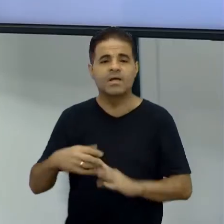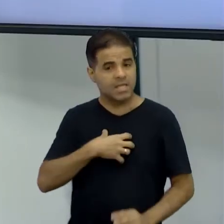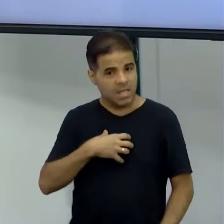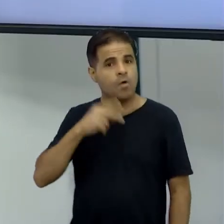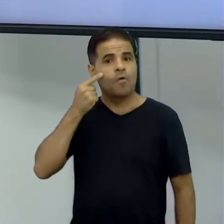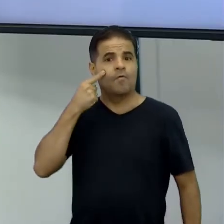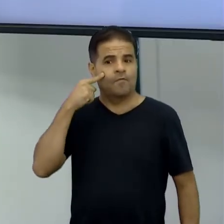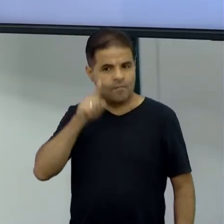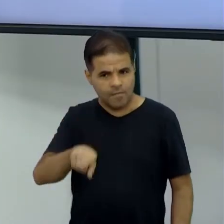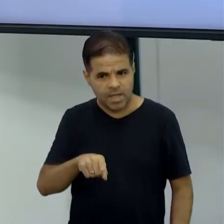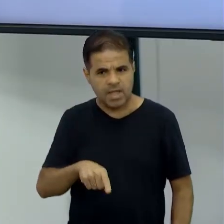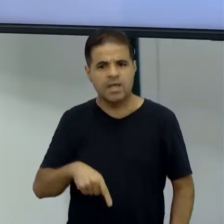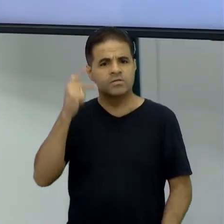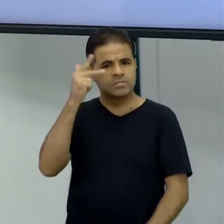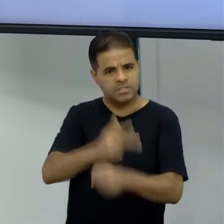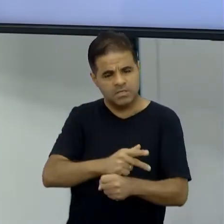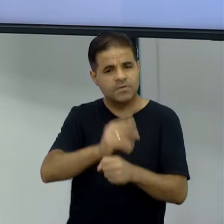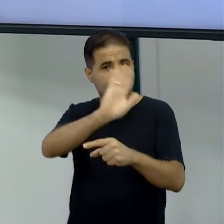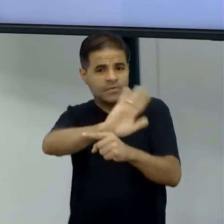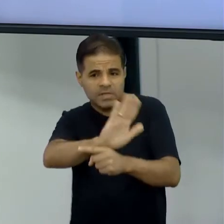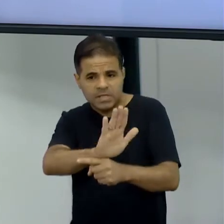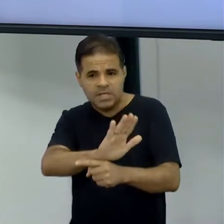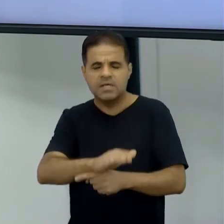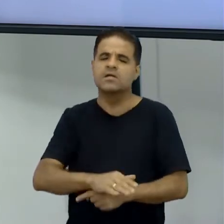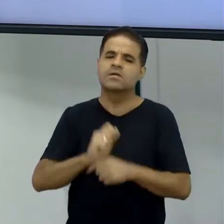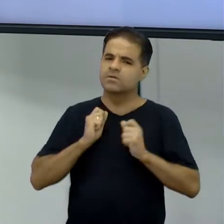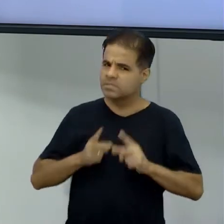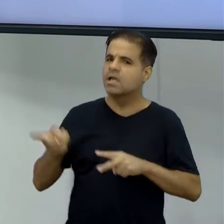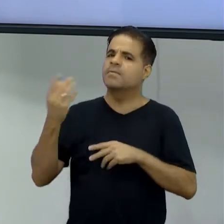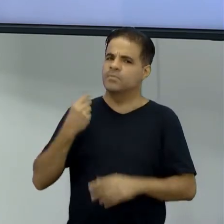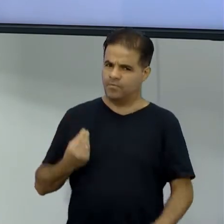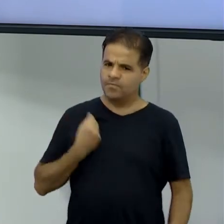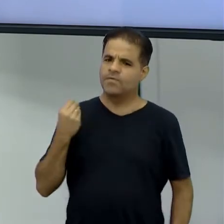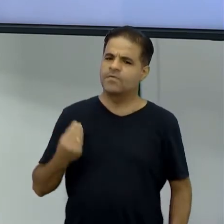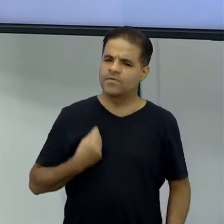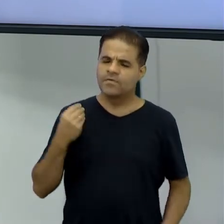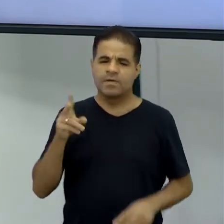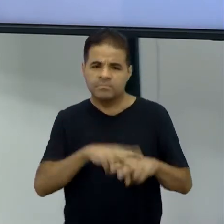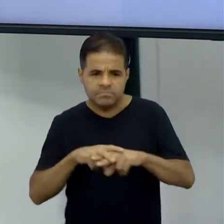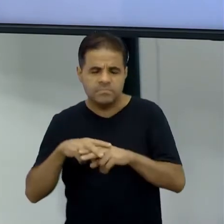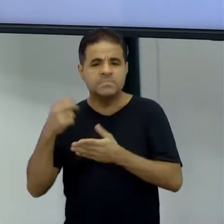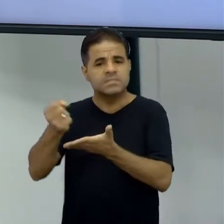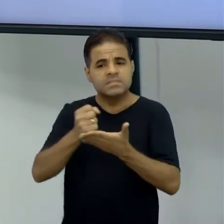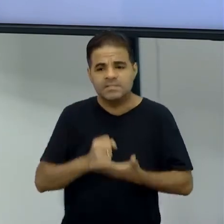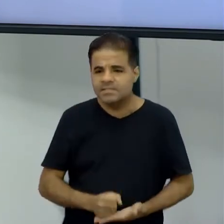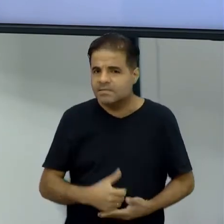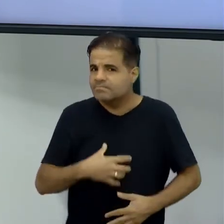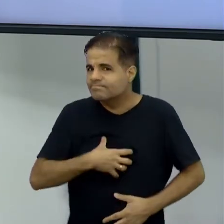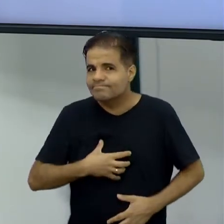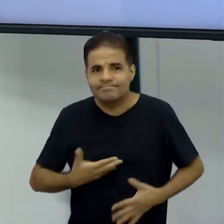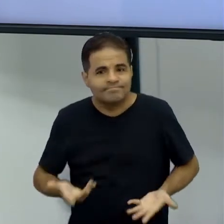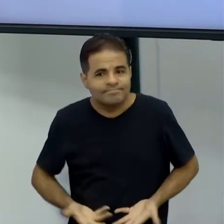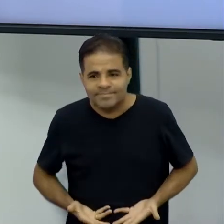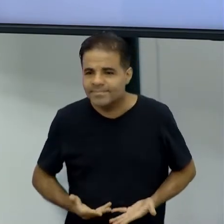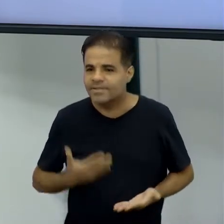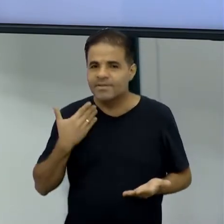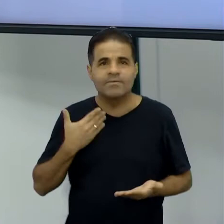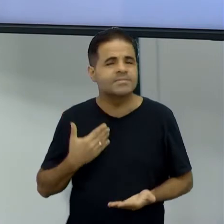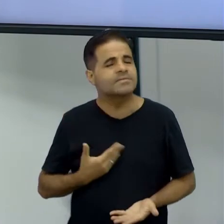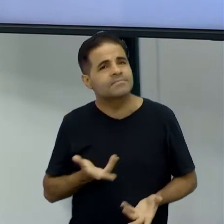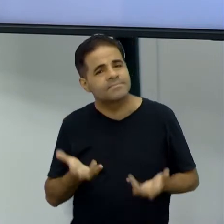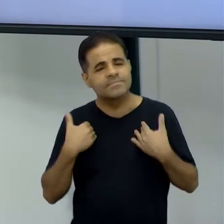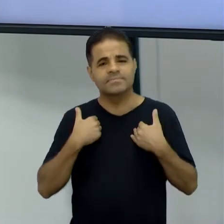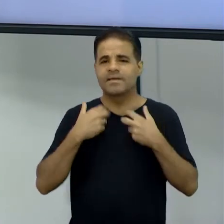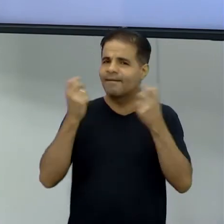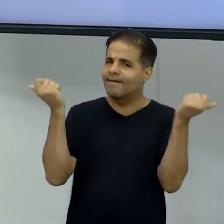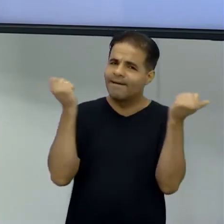quando eu vejo os vídeos ali, ainda, porque eu sempre estou revivendo, né? Gente, eu me pego